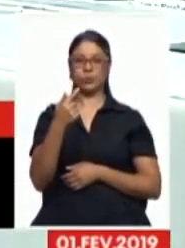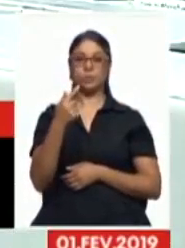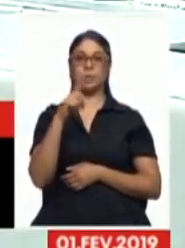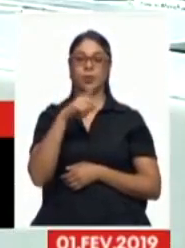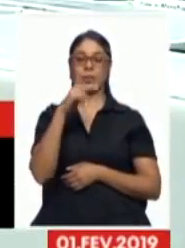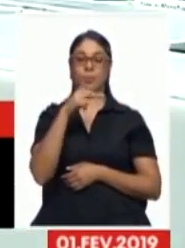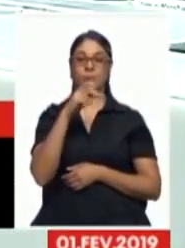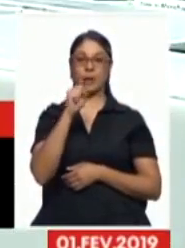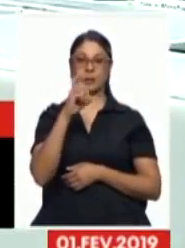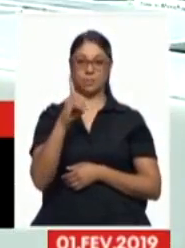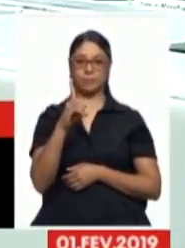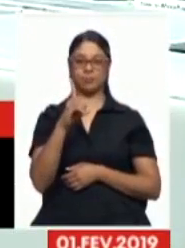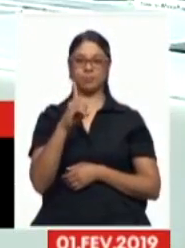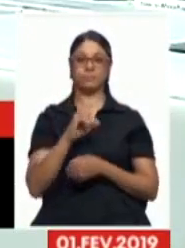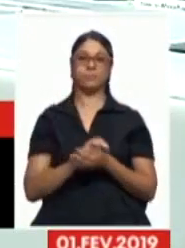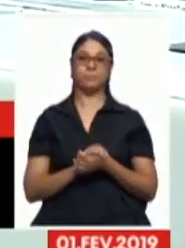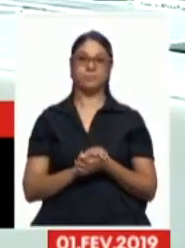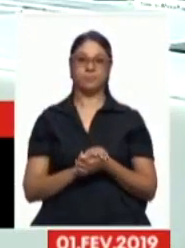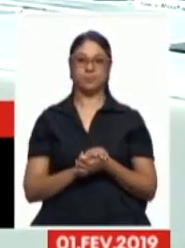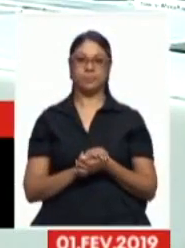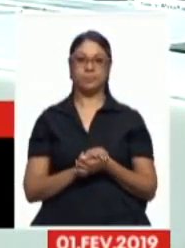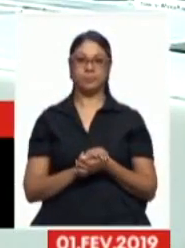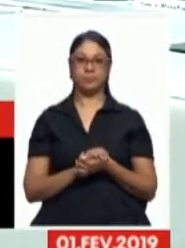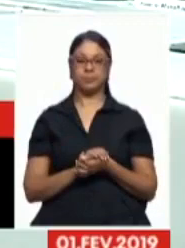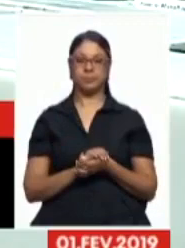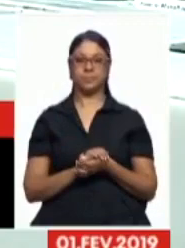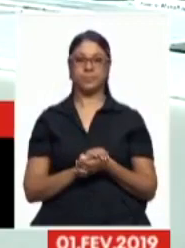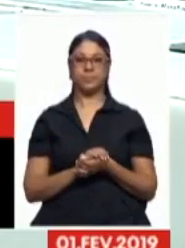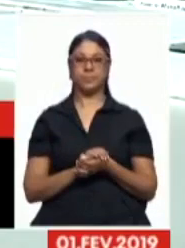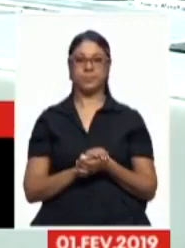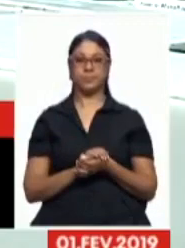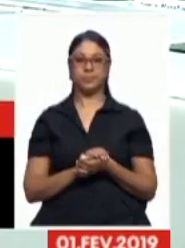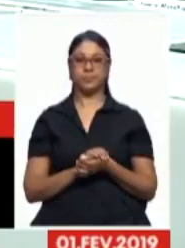PSD. Felize Barreiros Laviola Cabral de Lima.